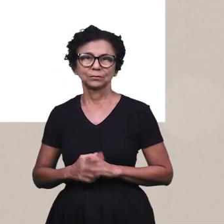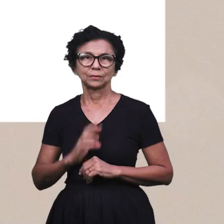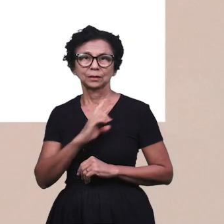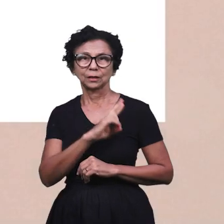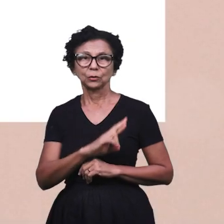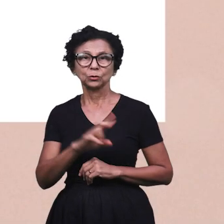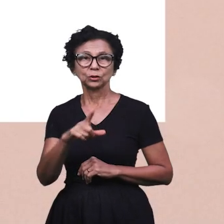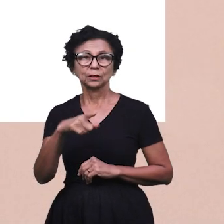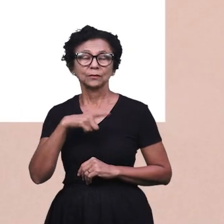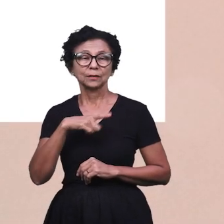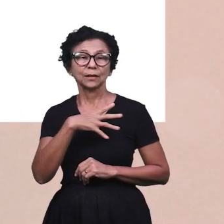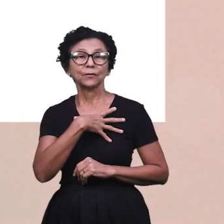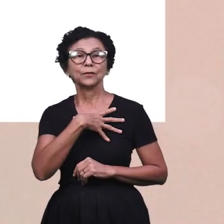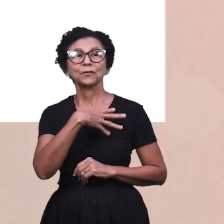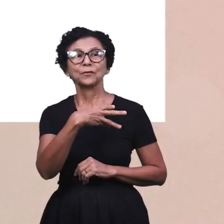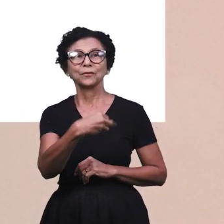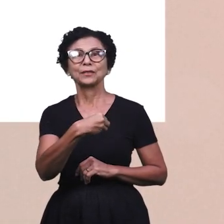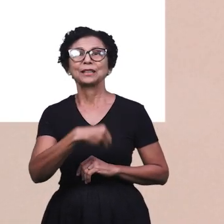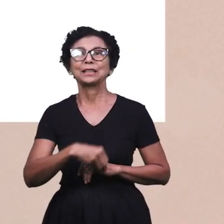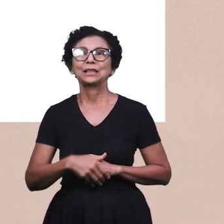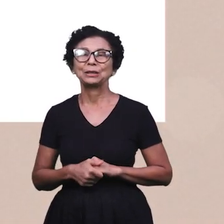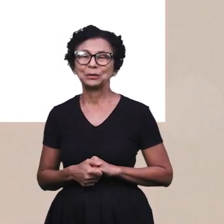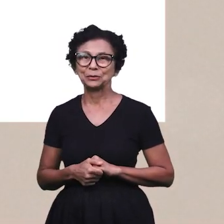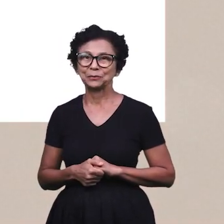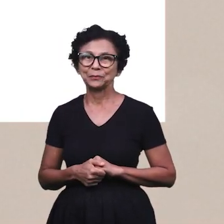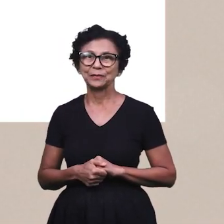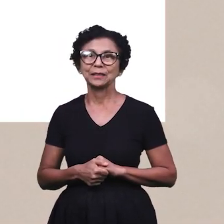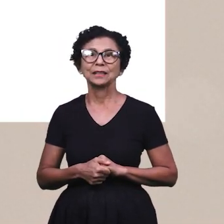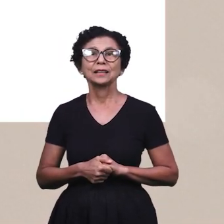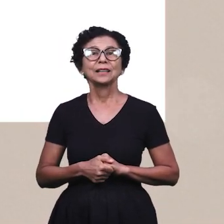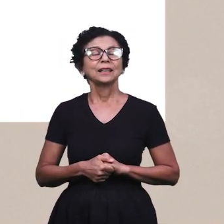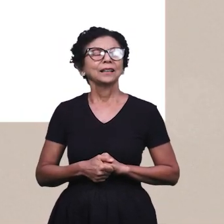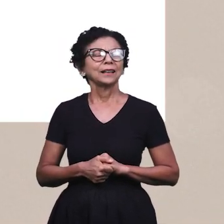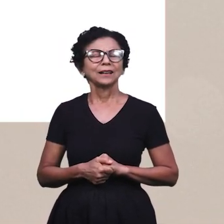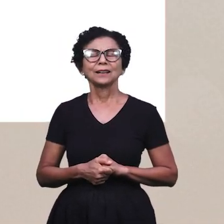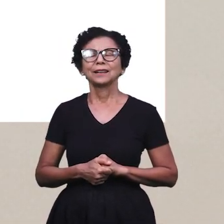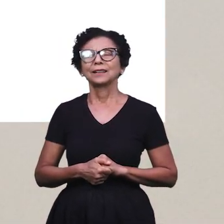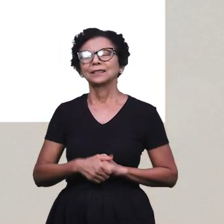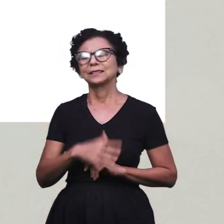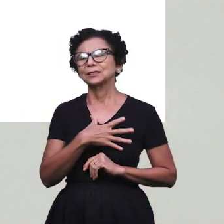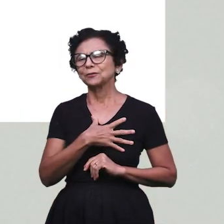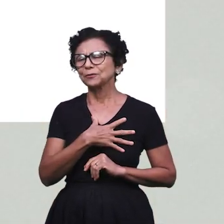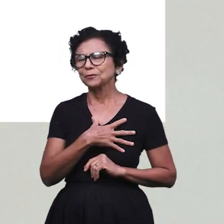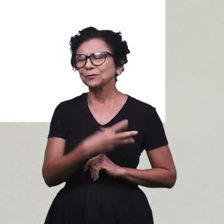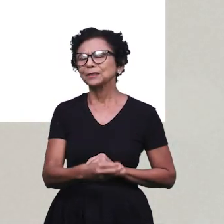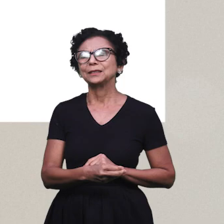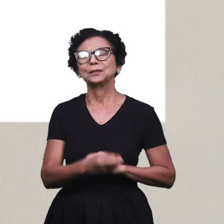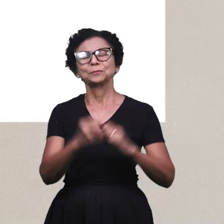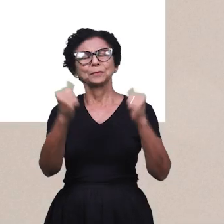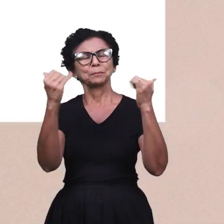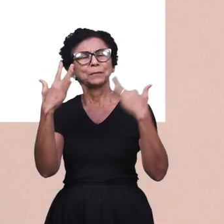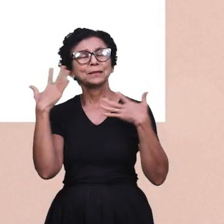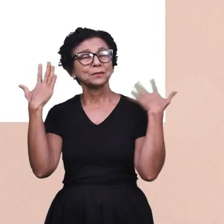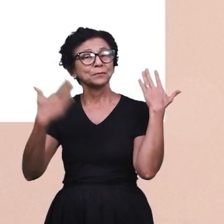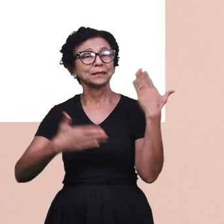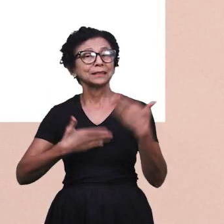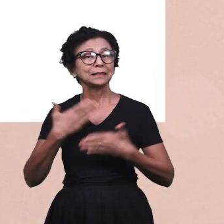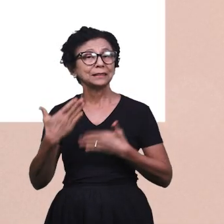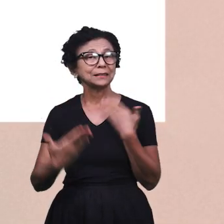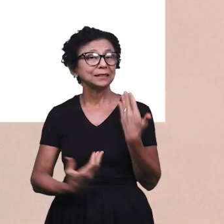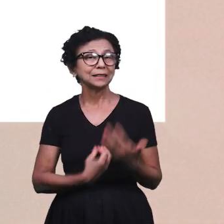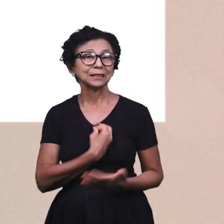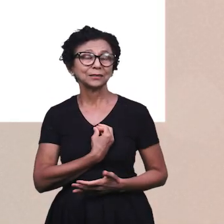criança que nasceu. Ele te será recriador da alma, ou seja, trouxe um renovo para ela, uma alegria na vida